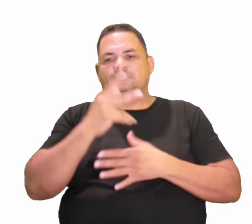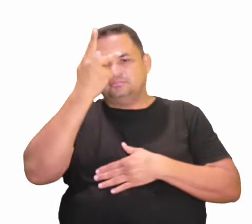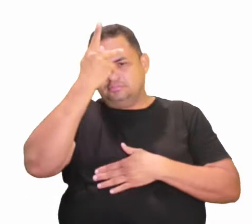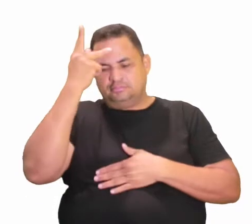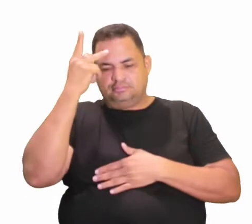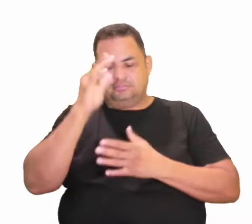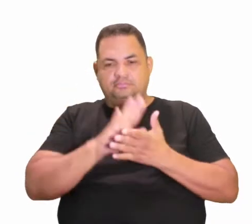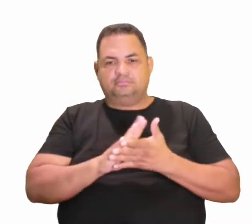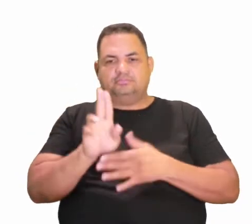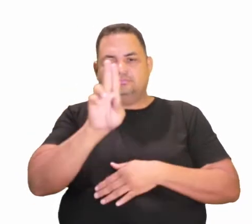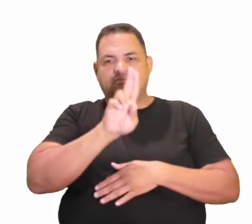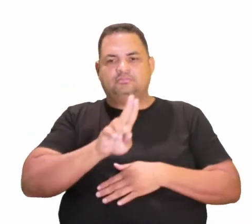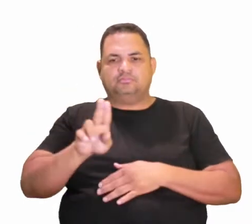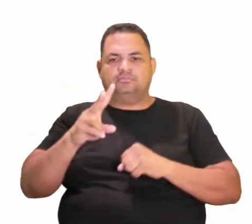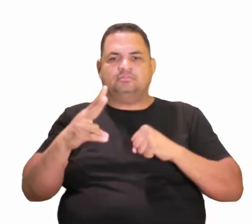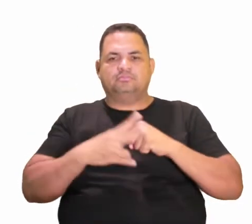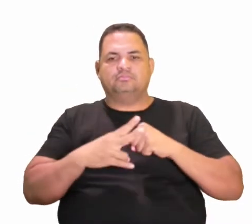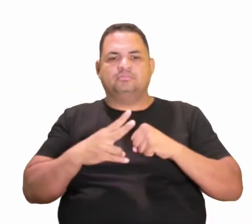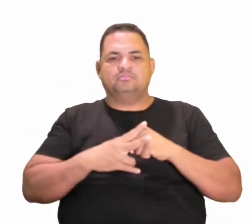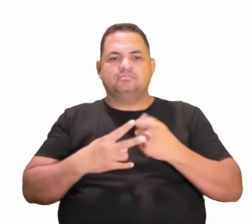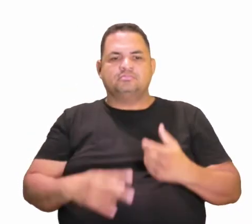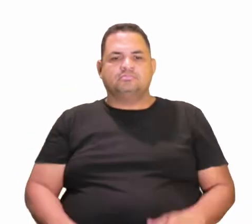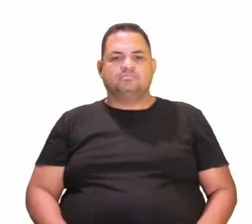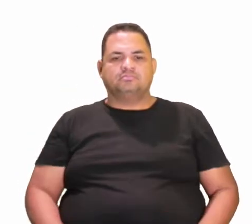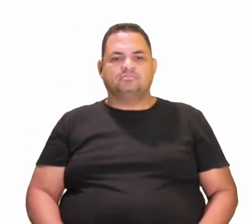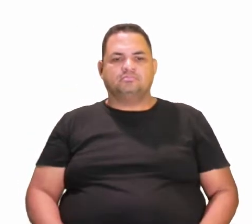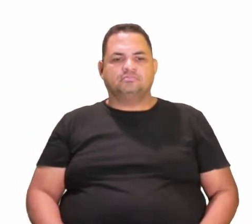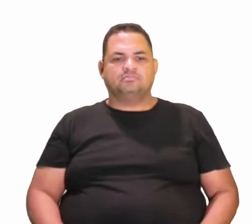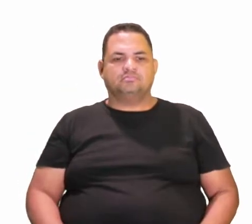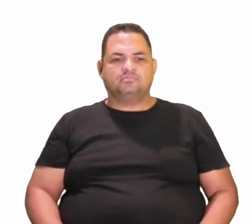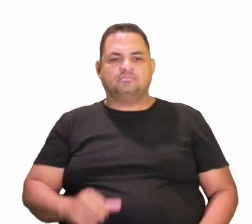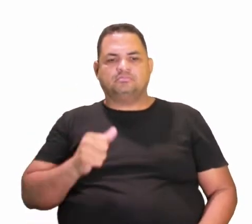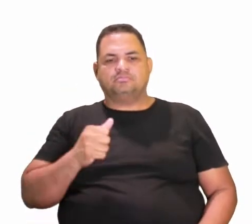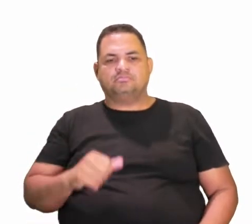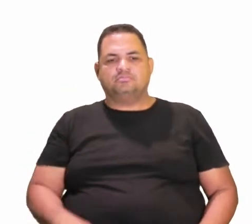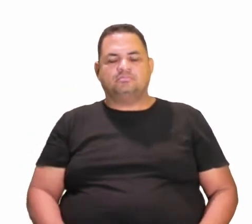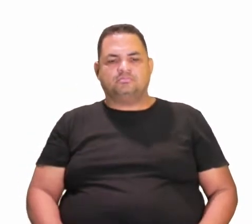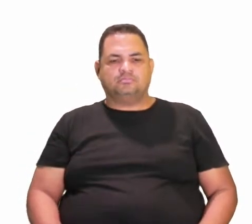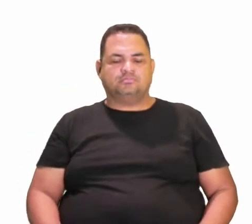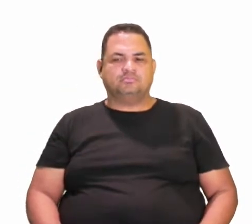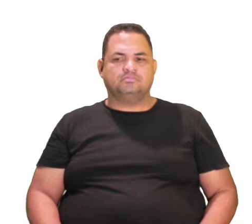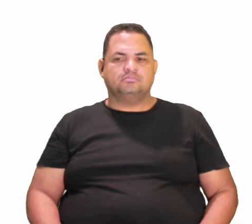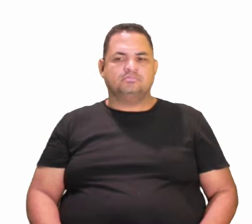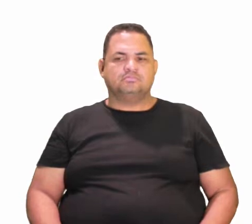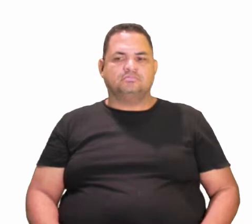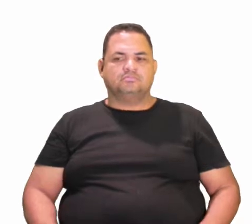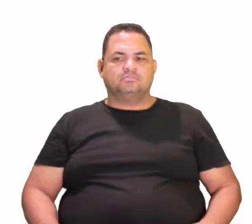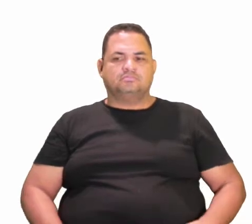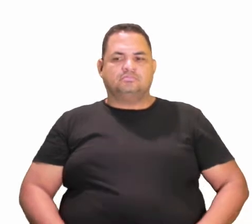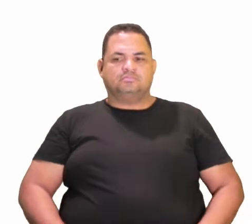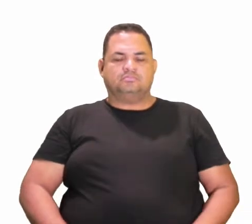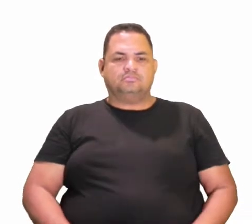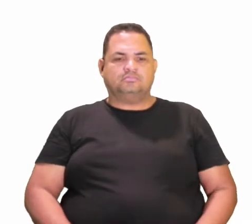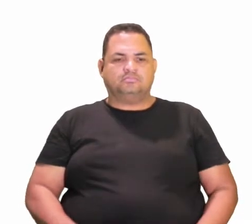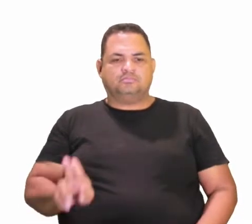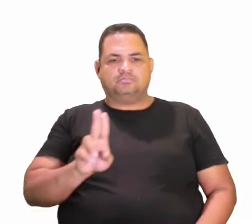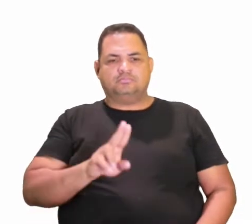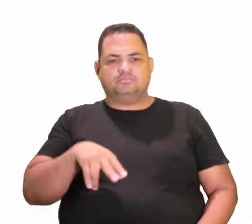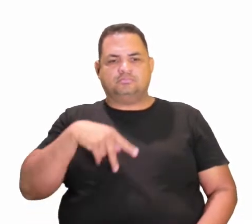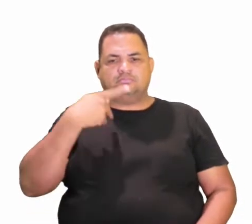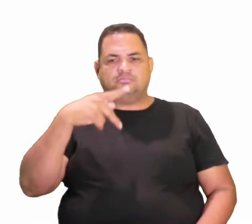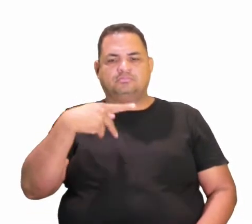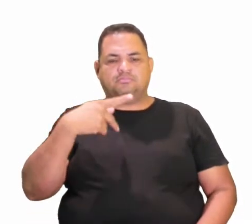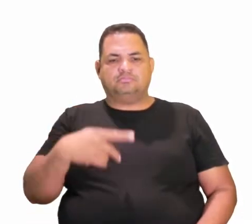coisa, você vai usar esse verbo to be aqui, o are, e este pronome demonstrativo que é usado para falar